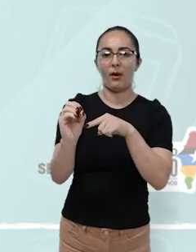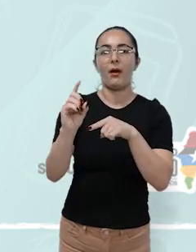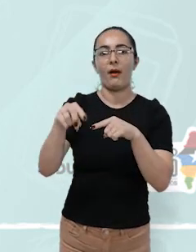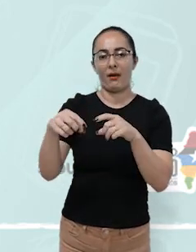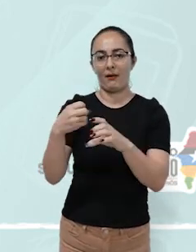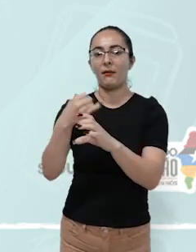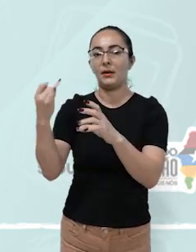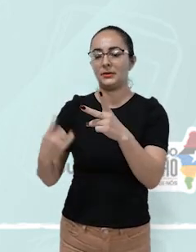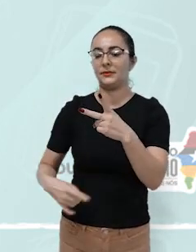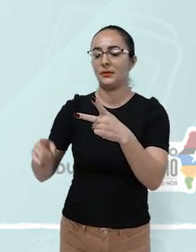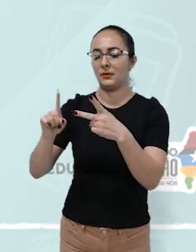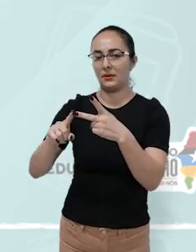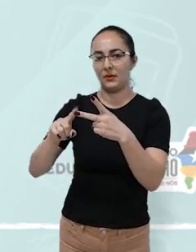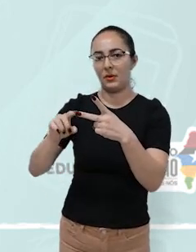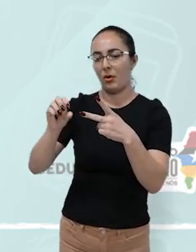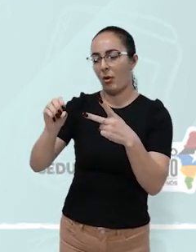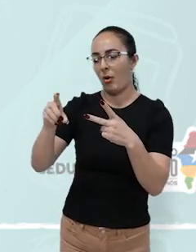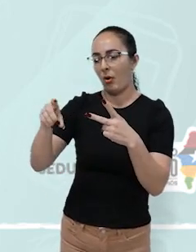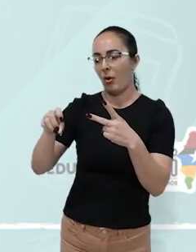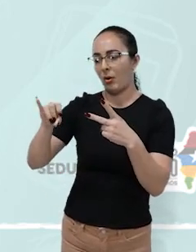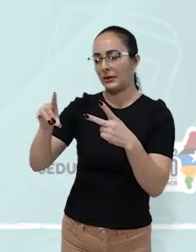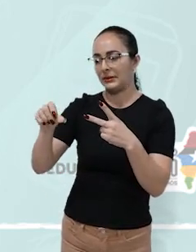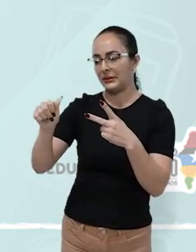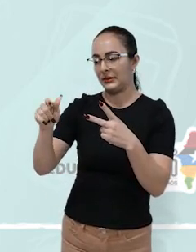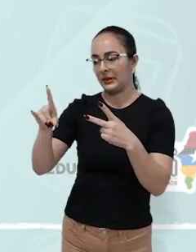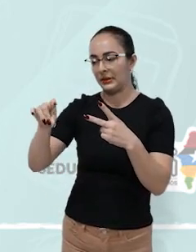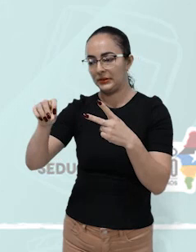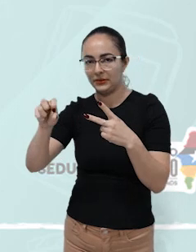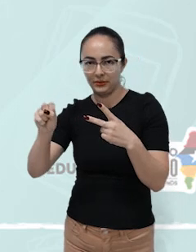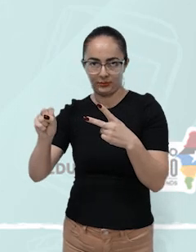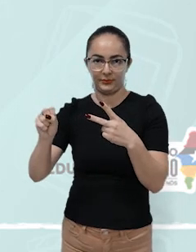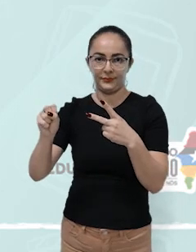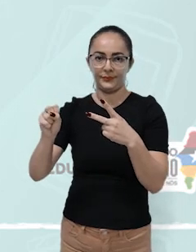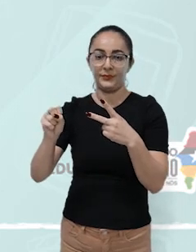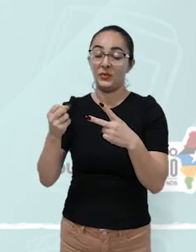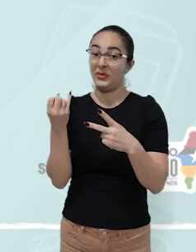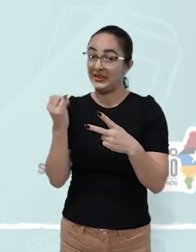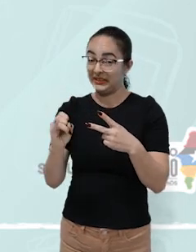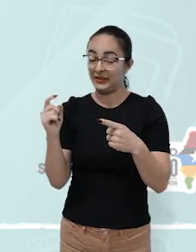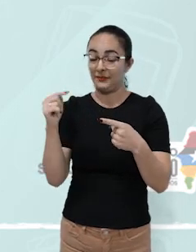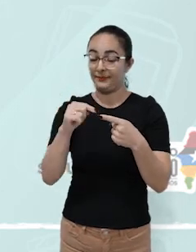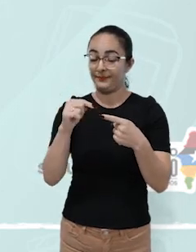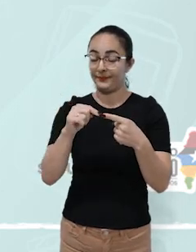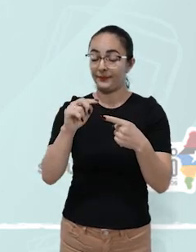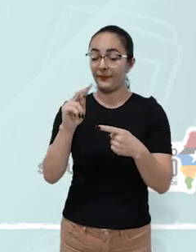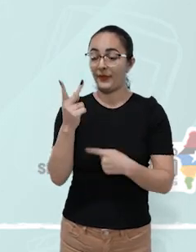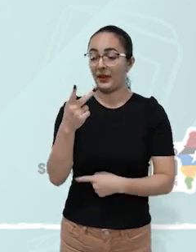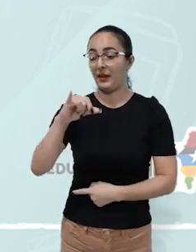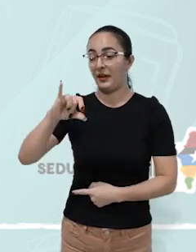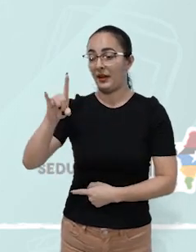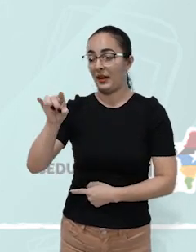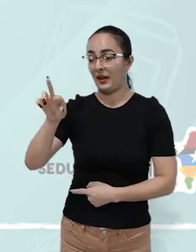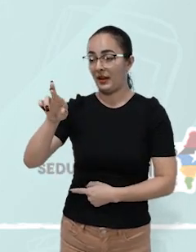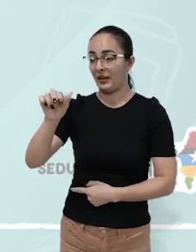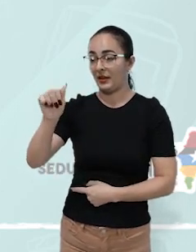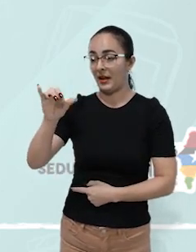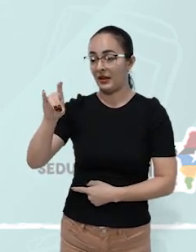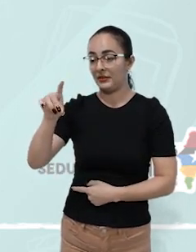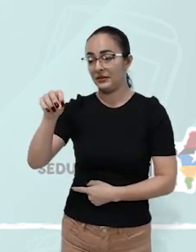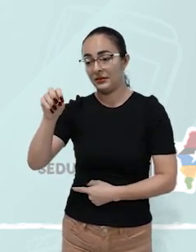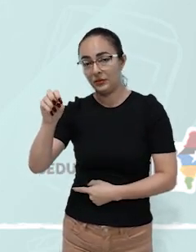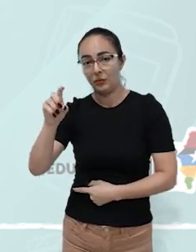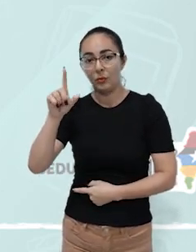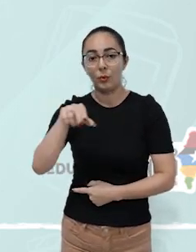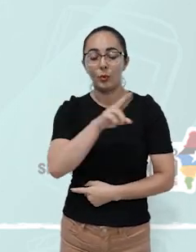classificá-lo como um oxiácido. Então, se ele for um hidrácido, a sua nomenclatura será da seguinte